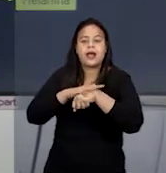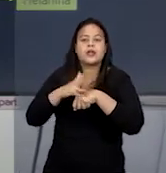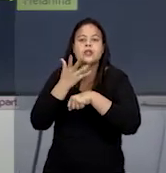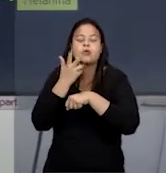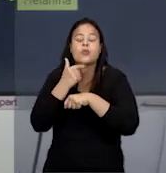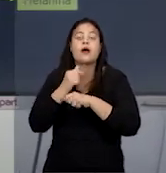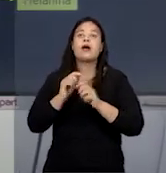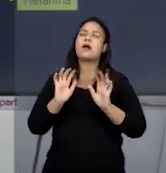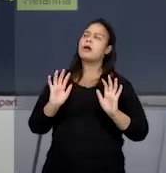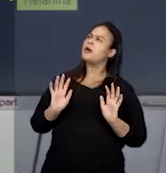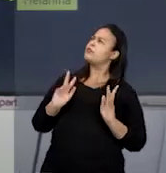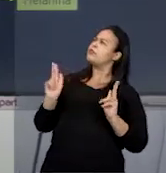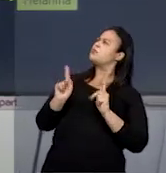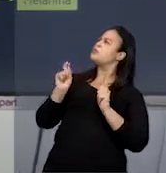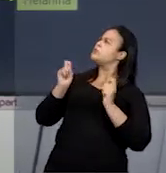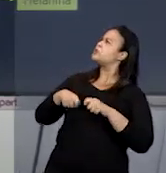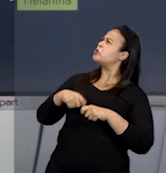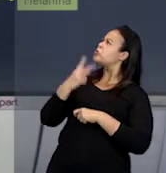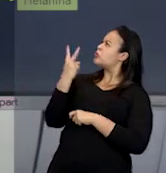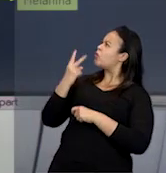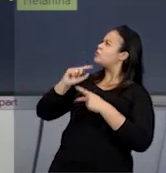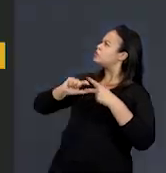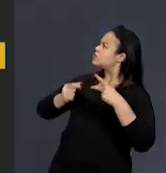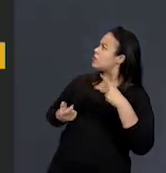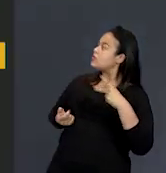2 genes, tanto do gene